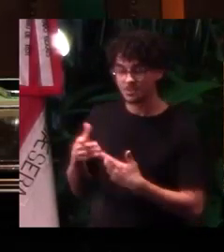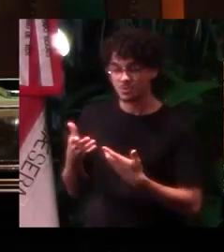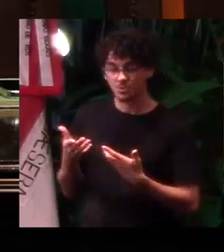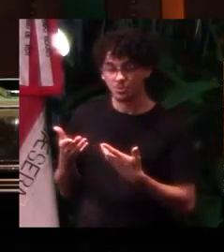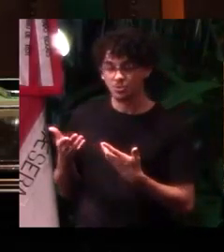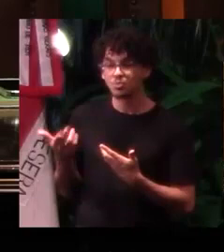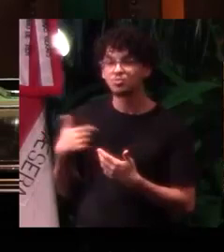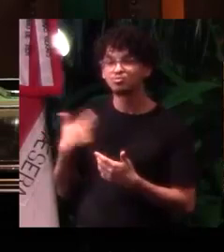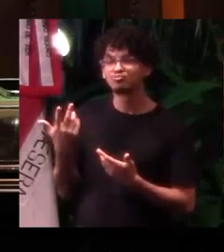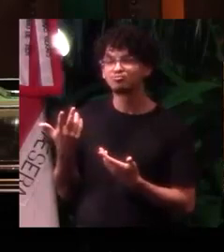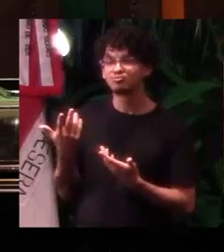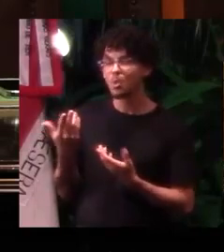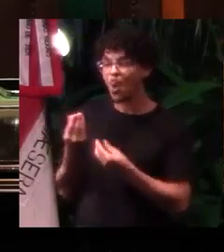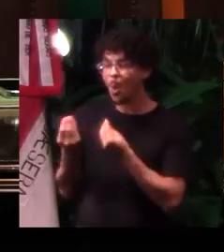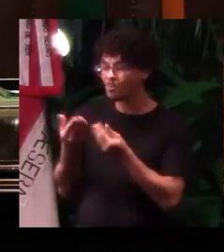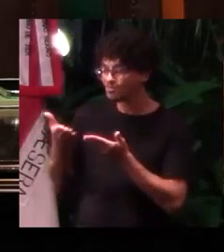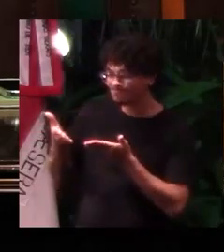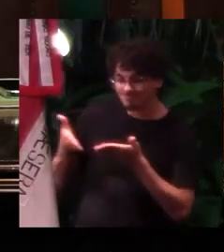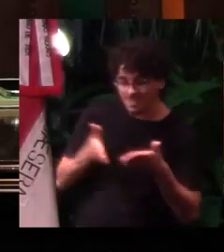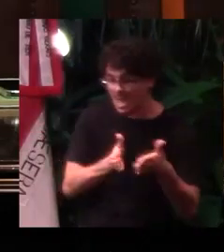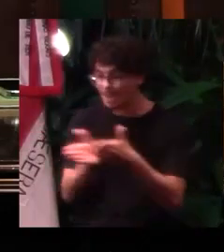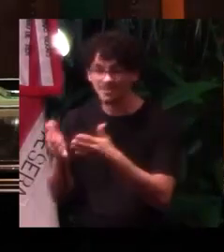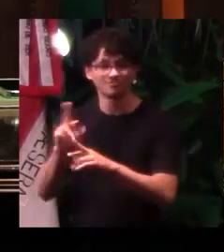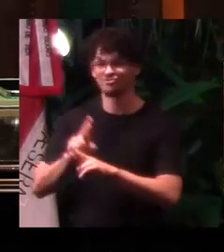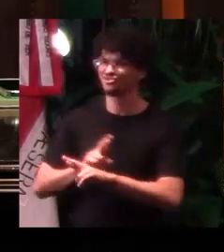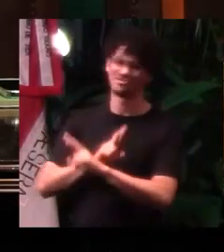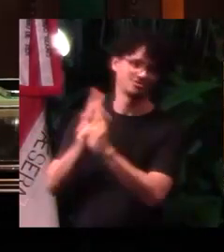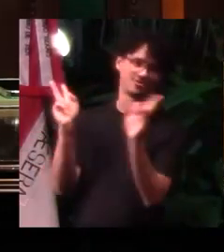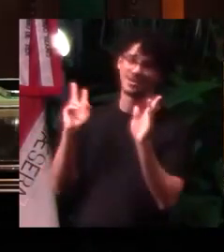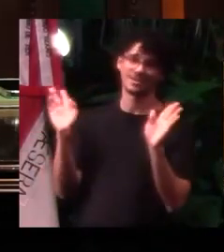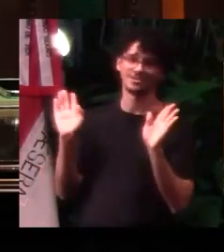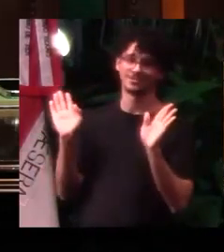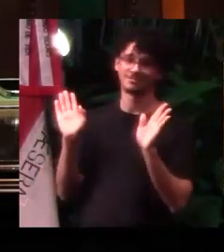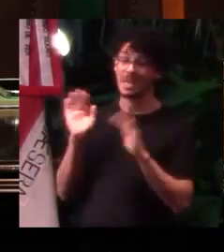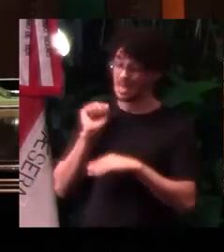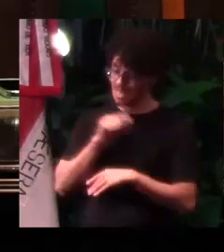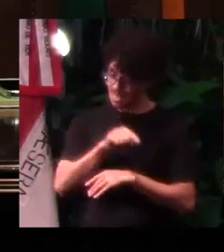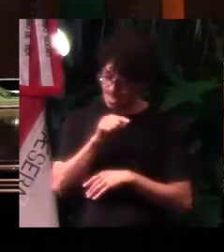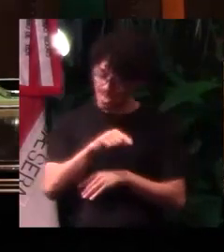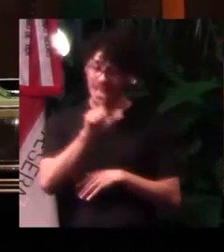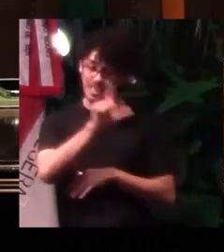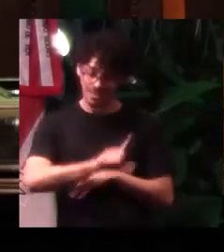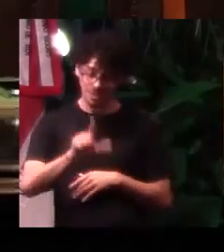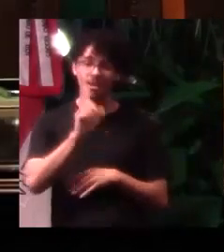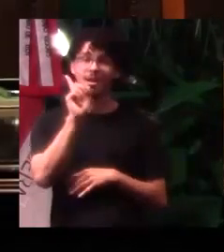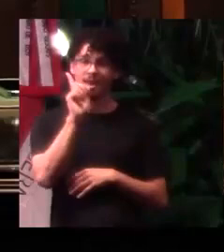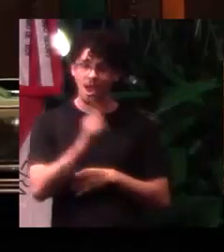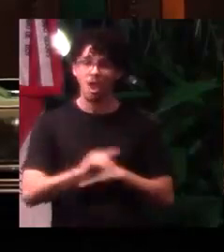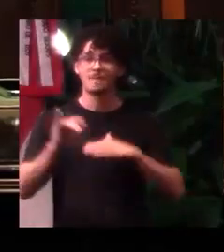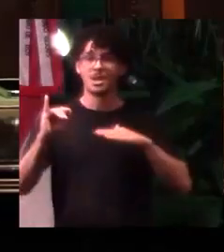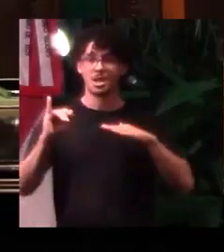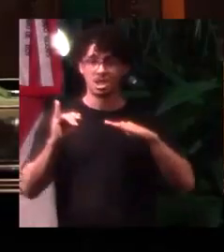o norte seria outra coisa, completamente diferente. Ele vai estar dizendo que ela é uma instituição...